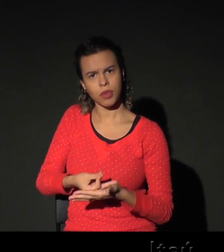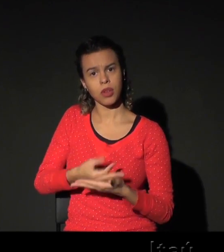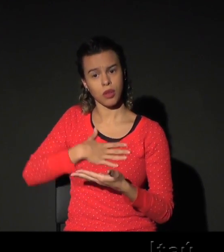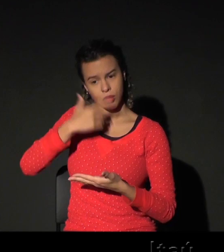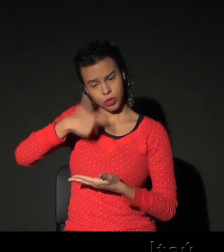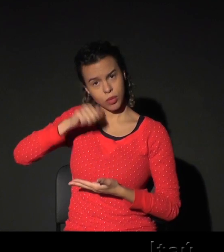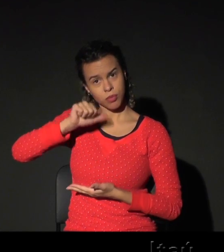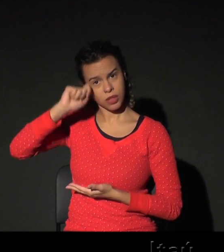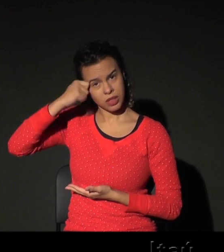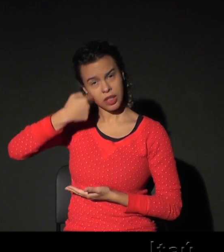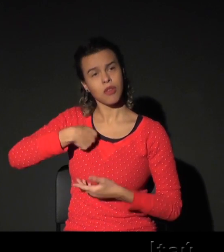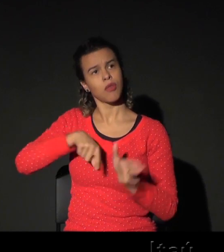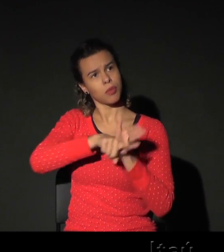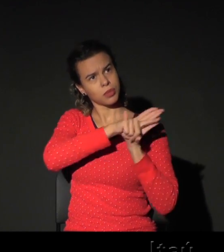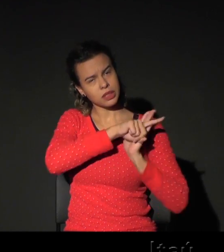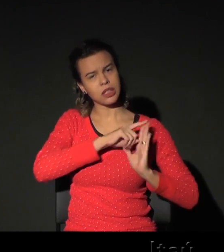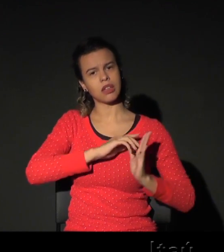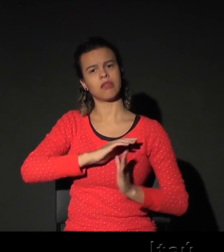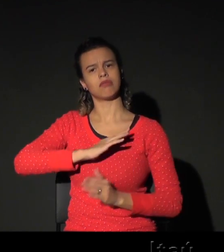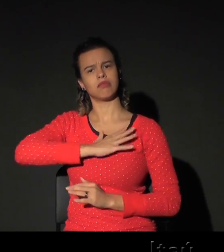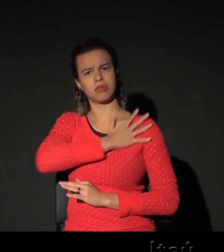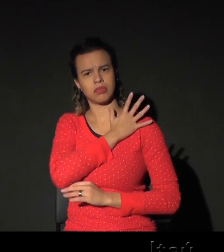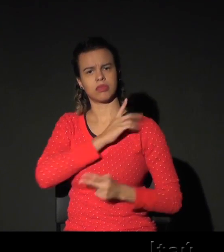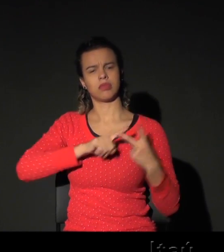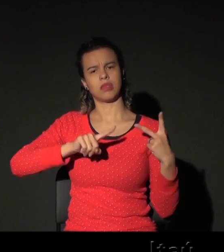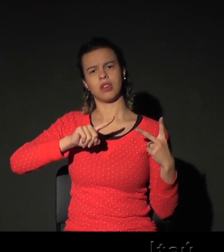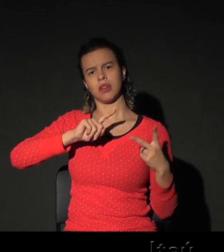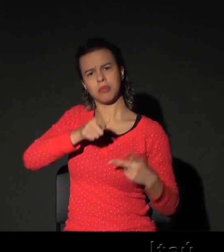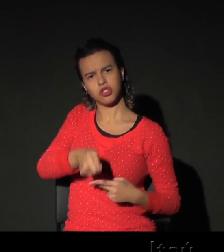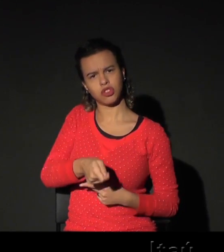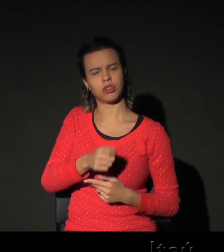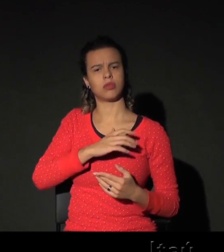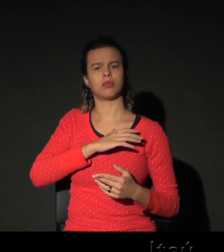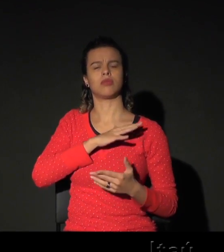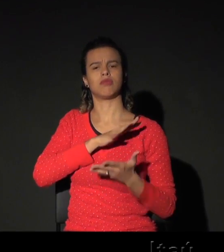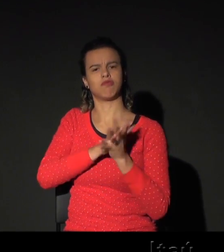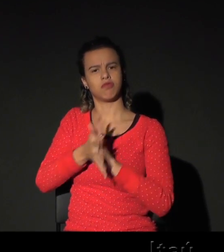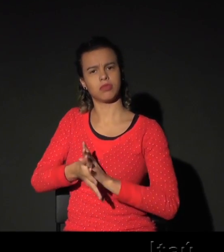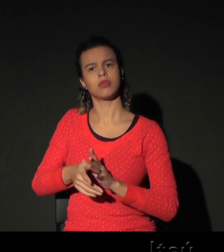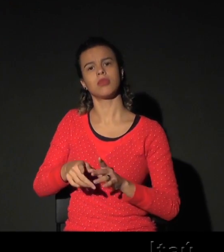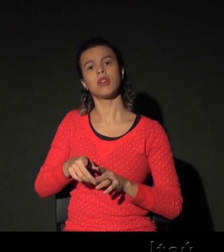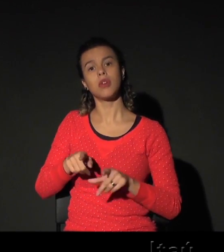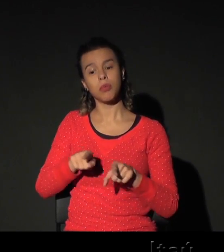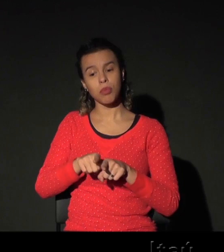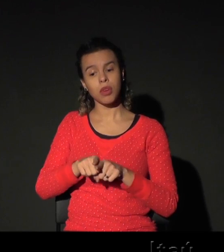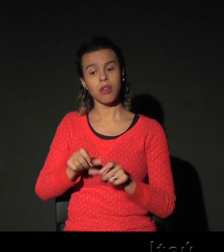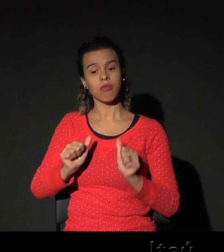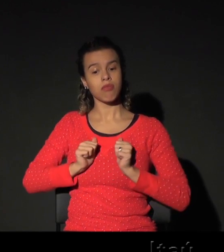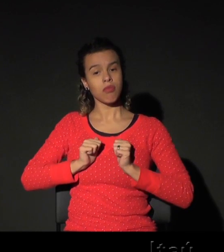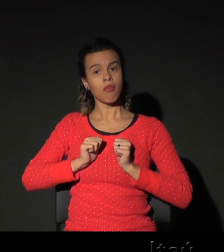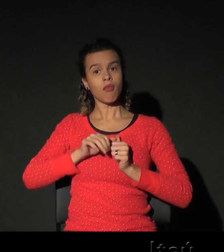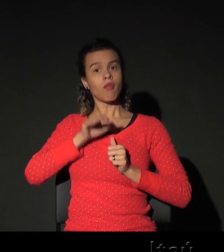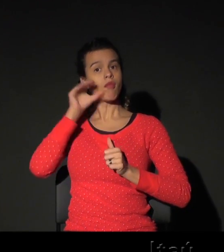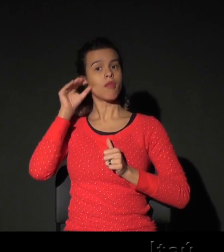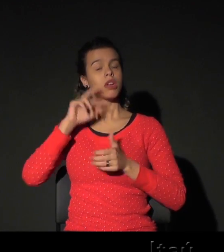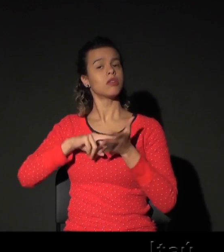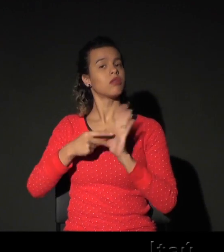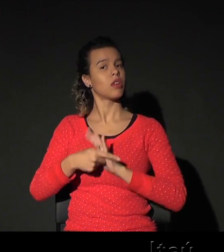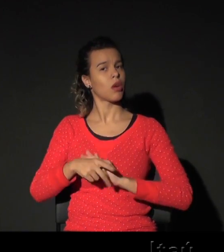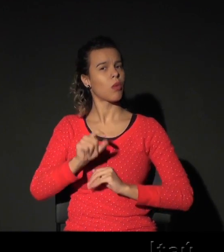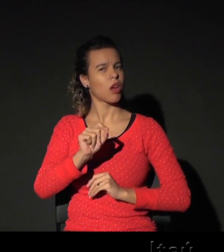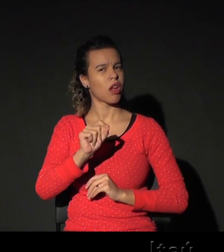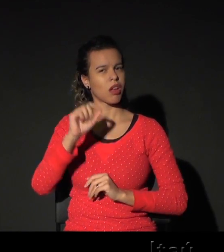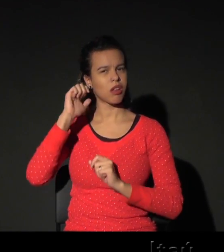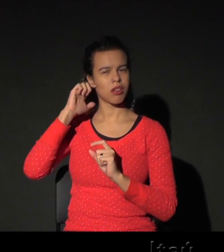negra eu vou pesquisar sobre racismo sobre machismo não existe neutralidade ausência também é ideologia o fato de não falar de nós também tem um